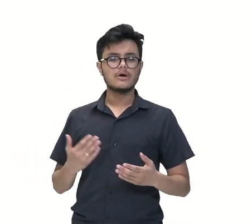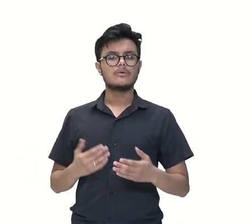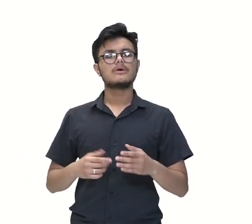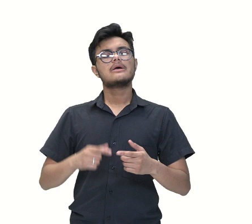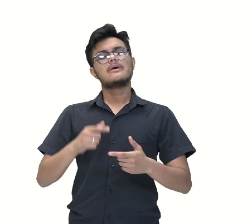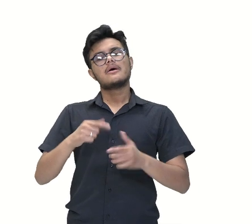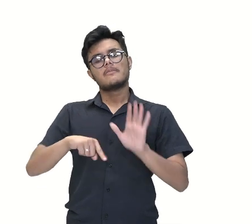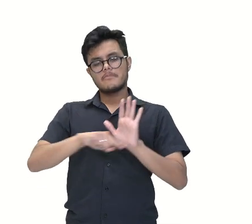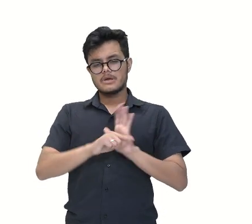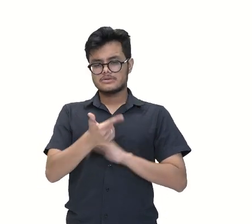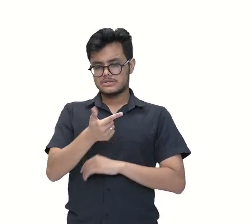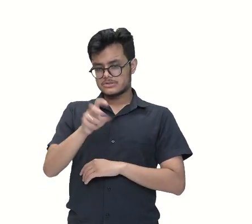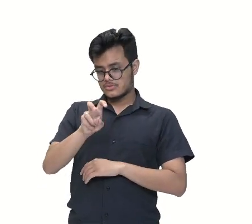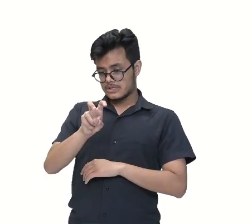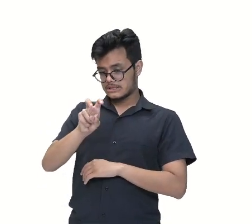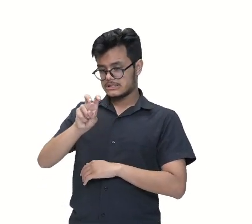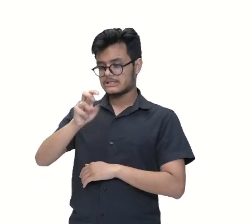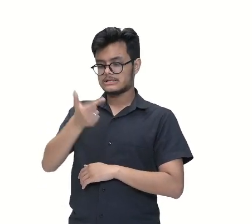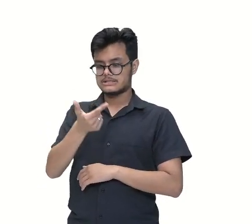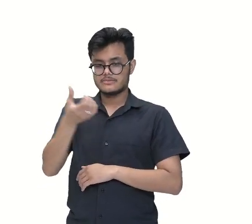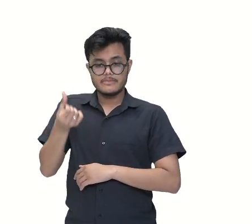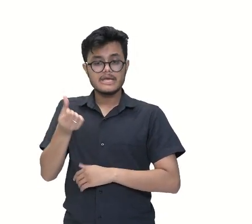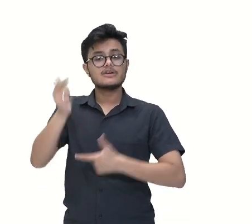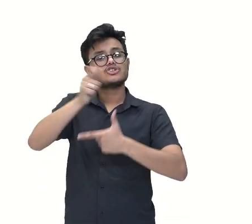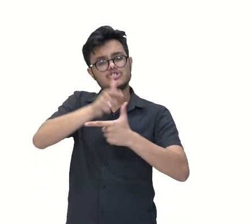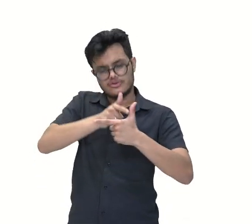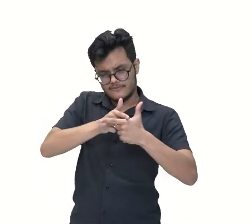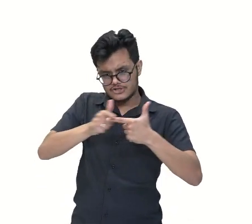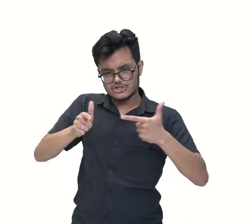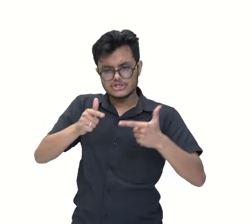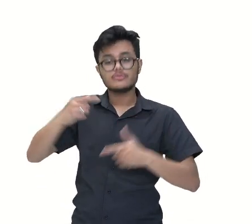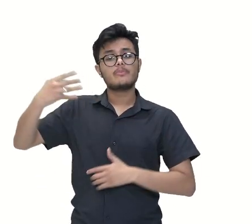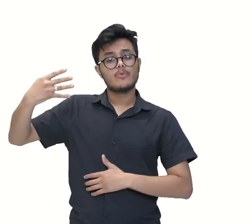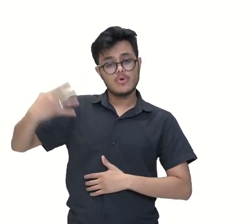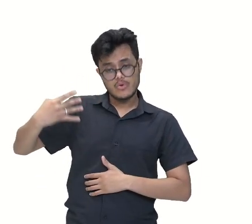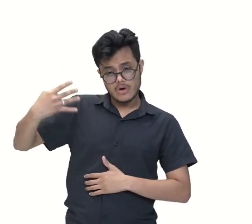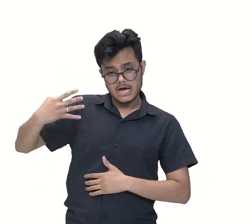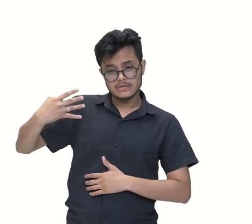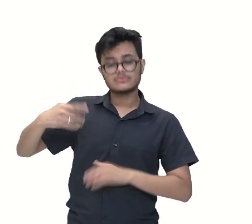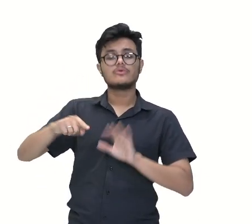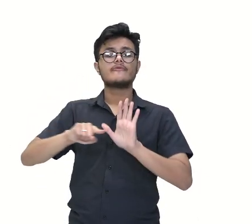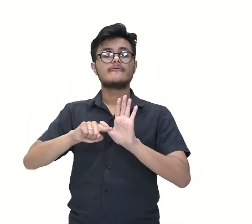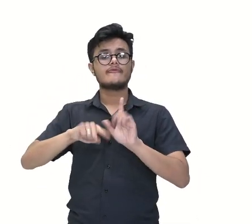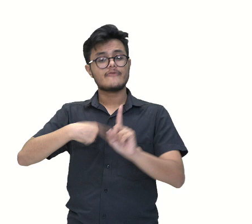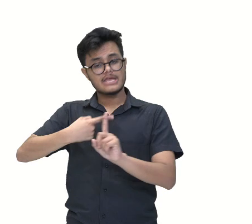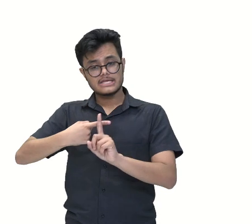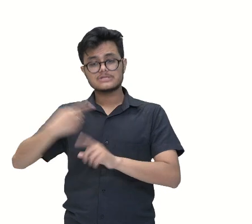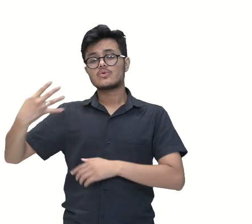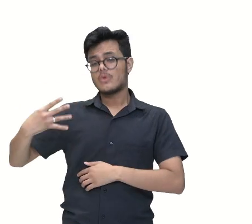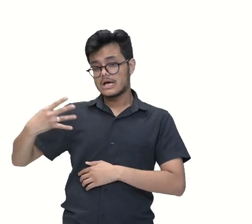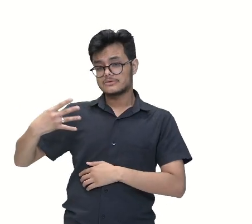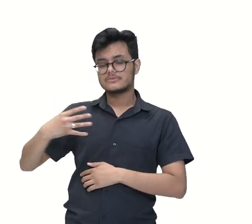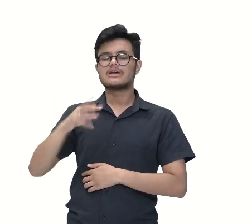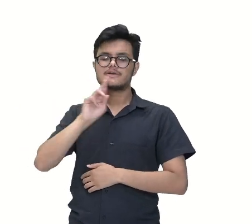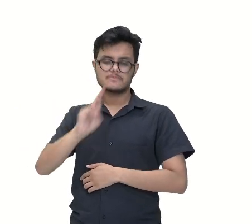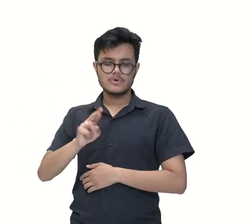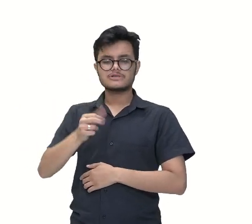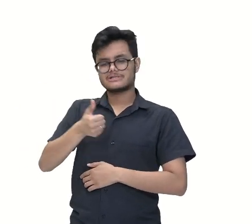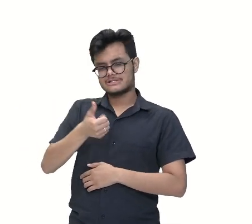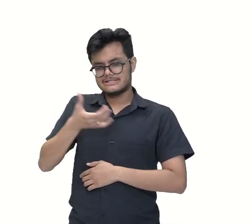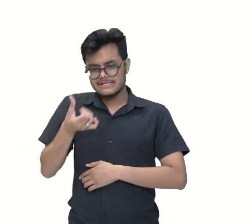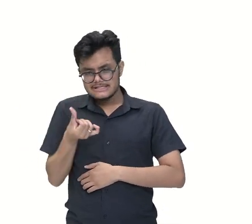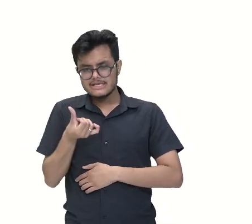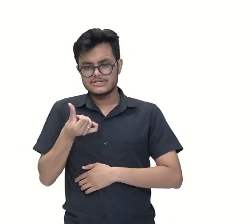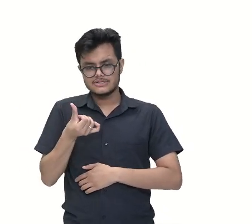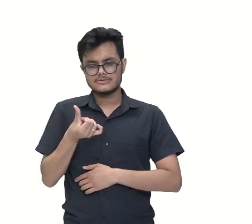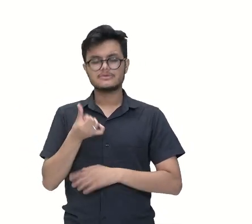YV igual a menos 256 sobre 16.